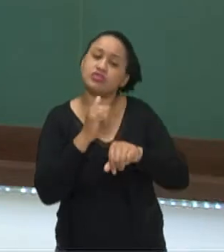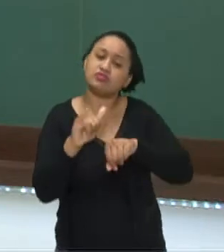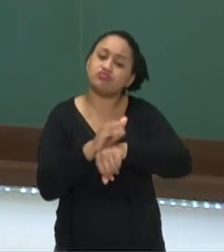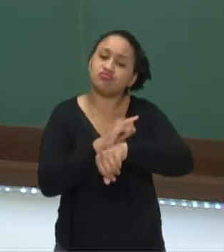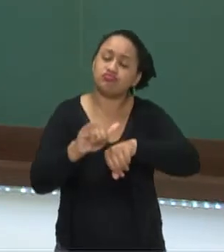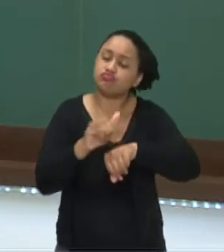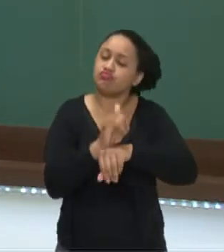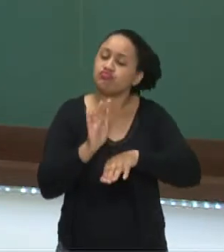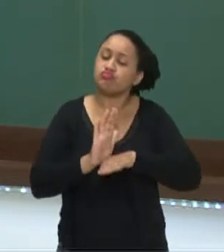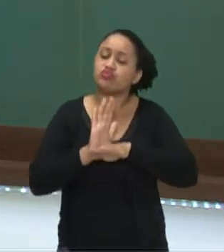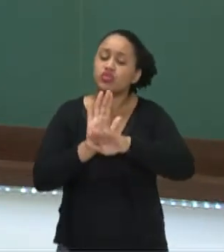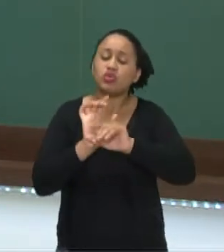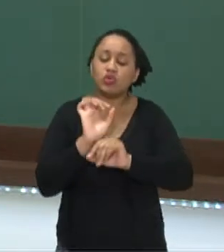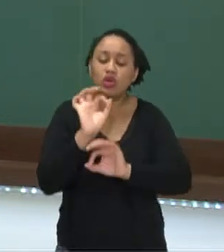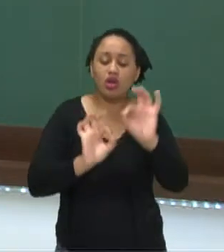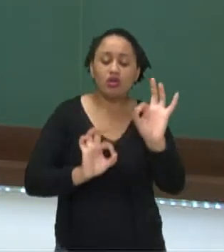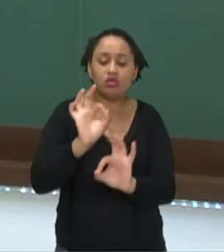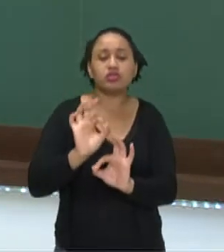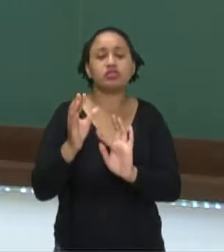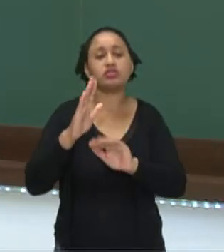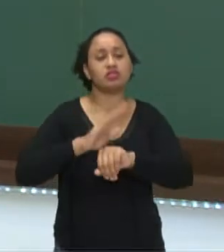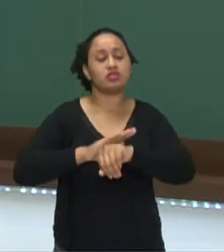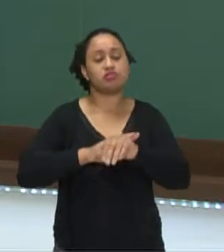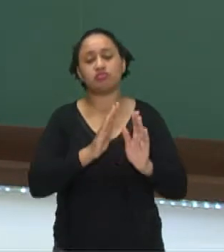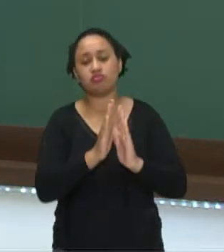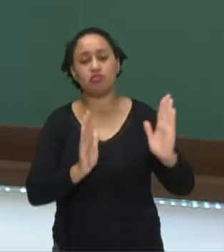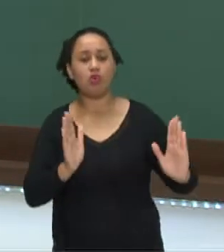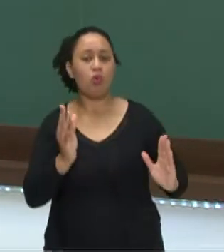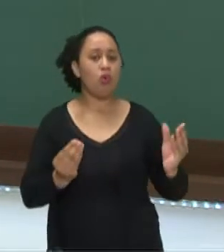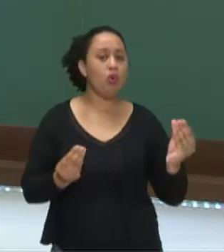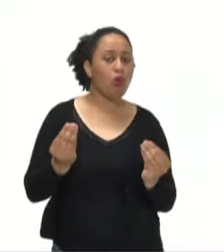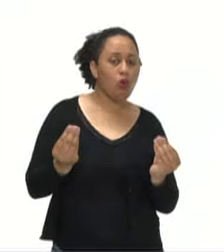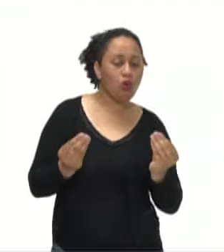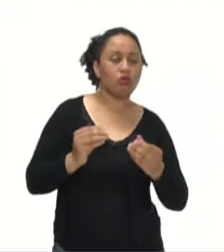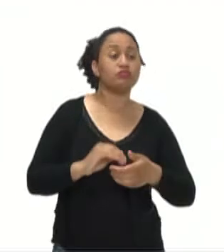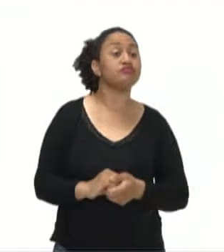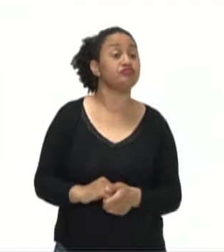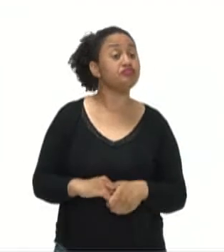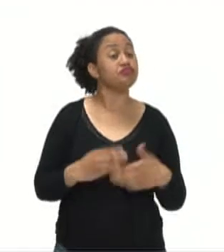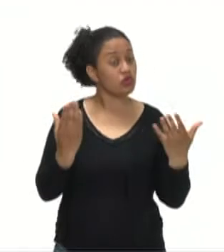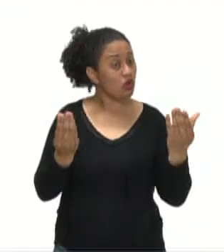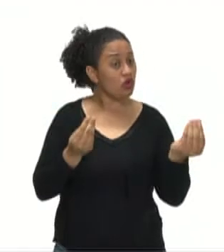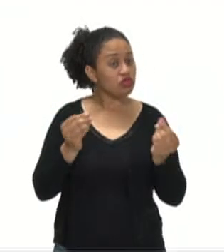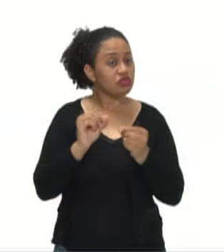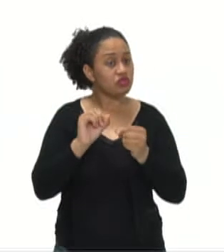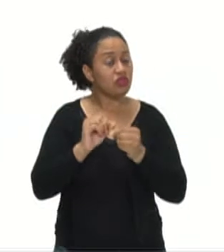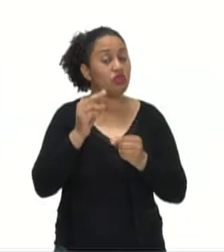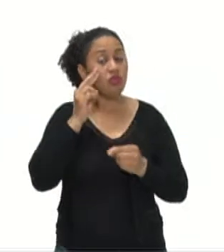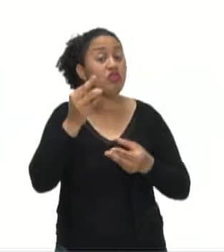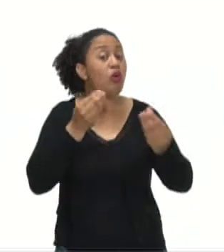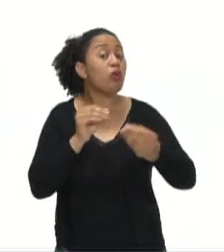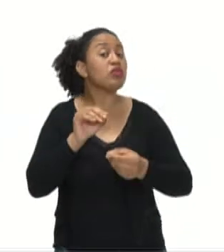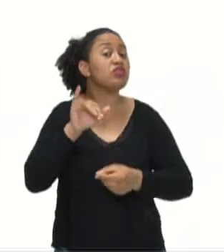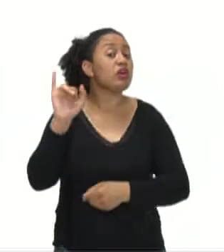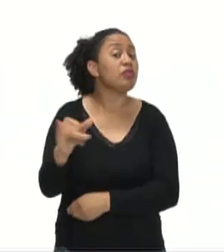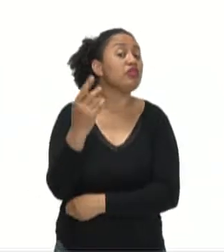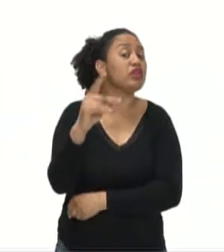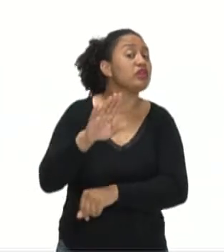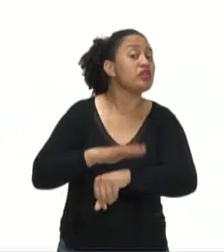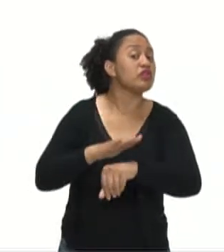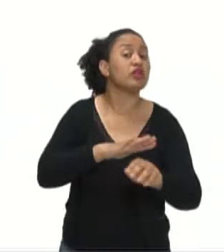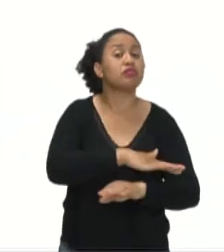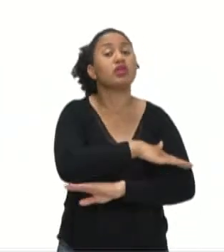vão te ajudar a fazer essa gestão do tempo. Como assim? Nós vamos verificar como você utiliza o seu tempo. De que maneira que